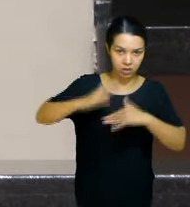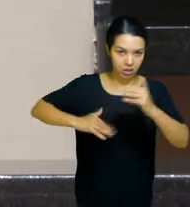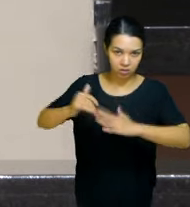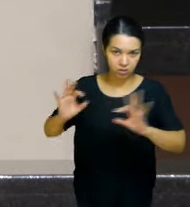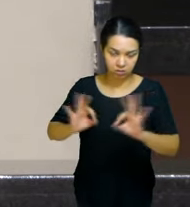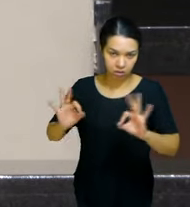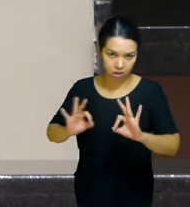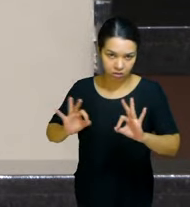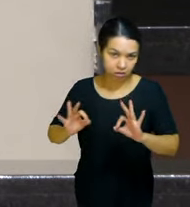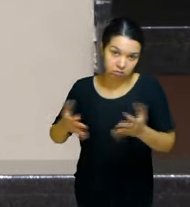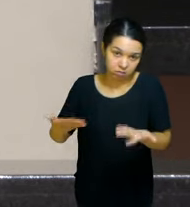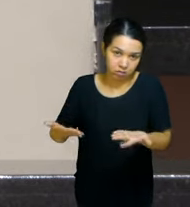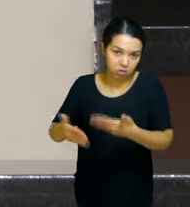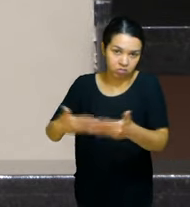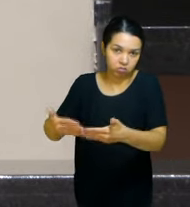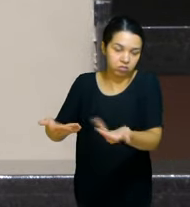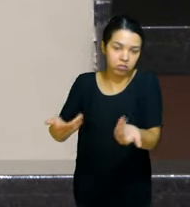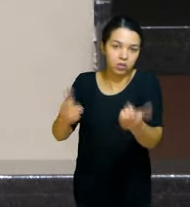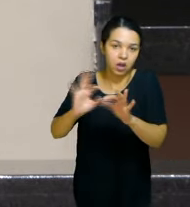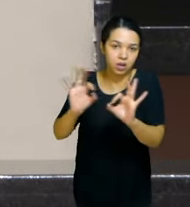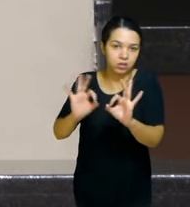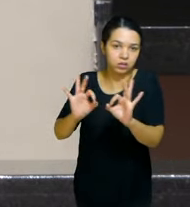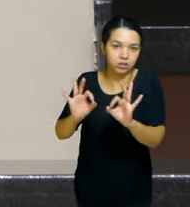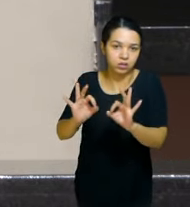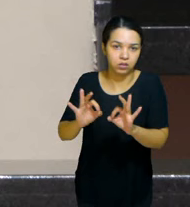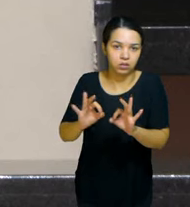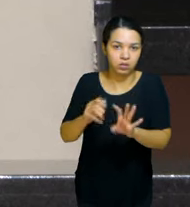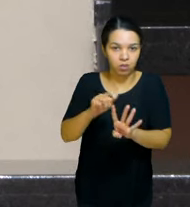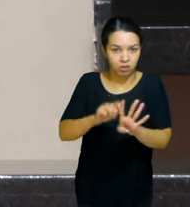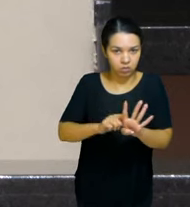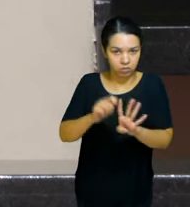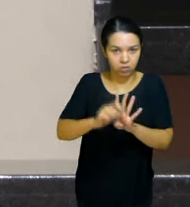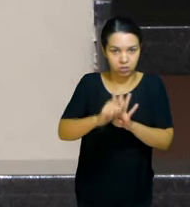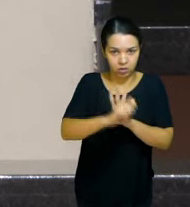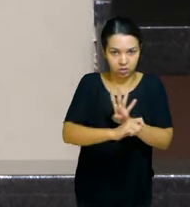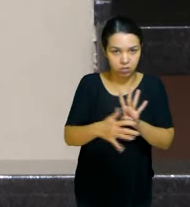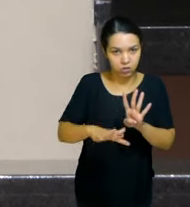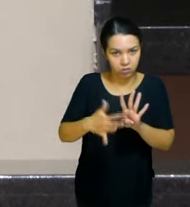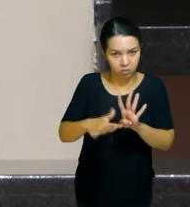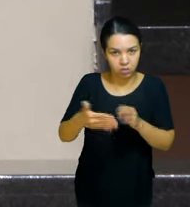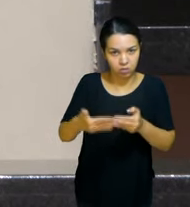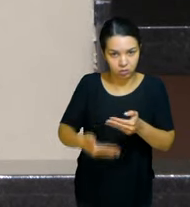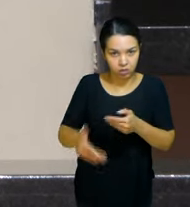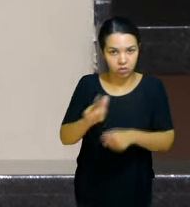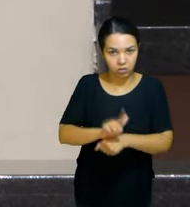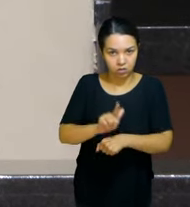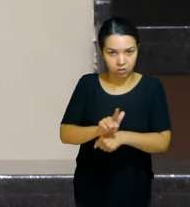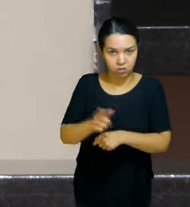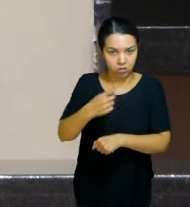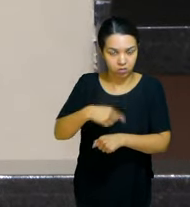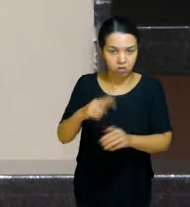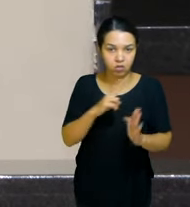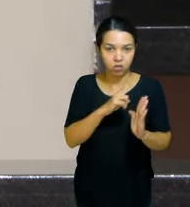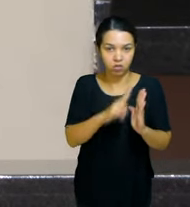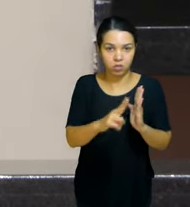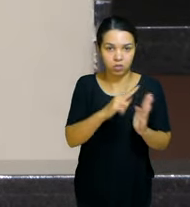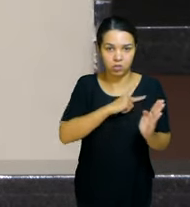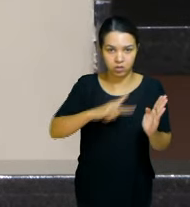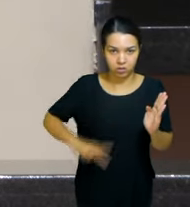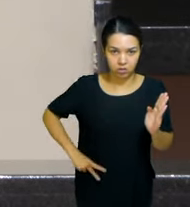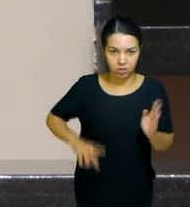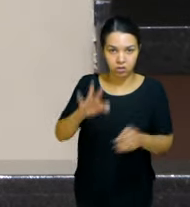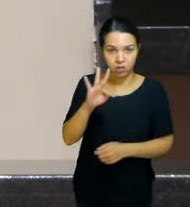resolve nada. Se dá por 4 meses, praticamente, no início da gestão, nós ficamos sem nomeação do presidente da